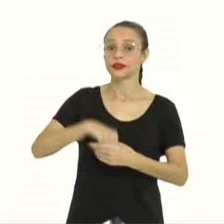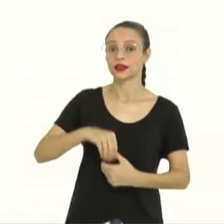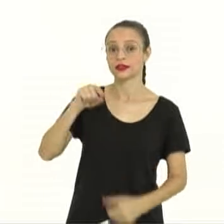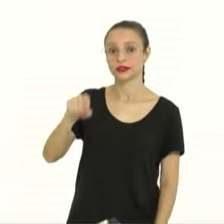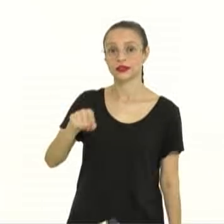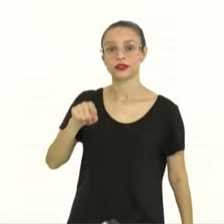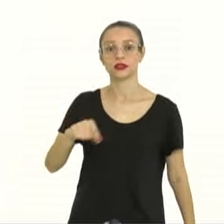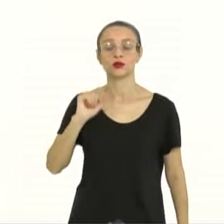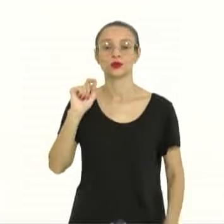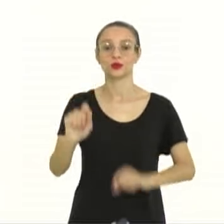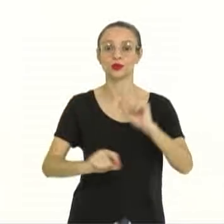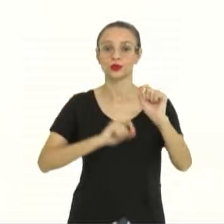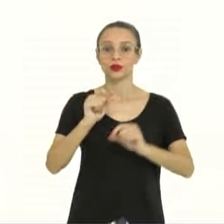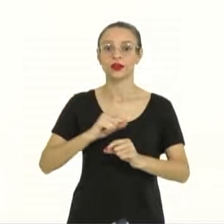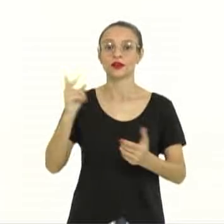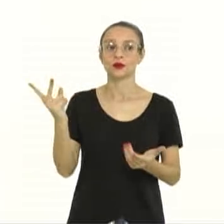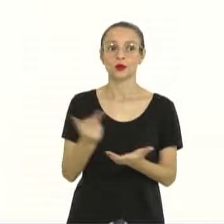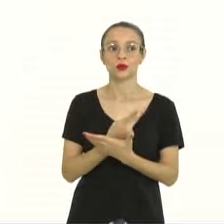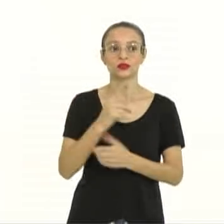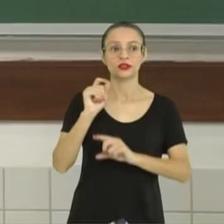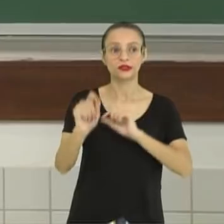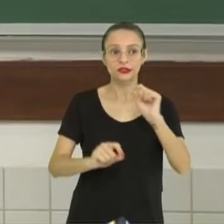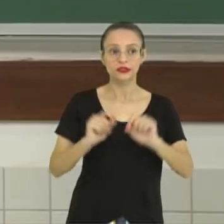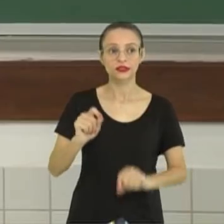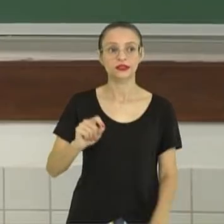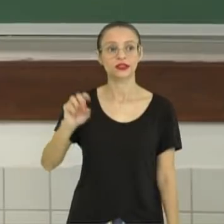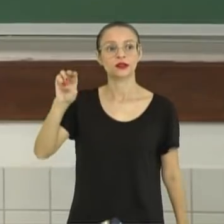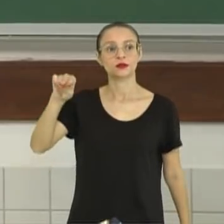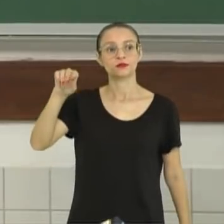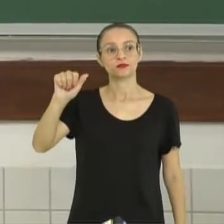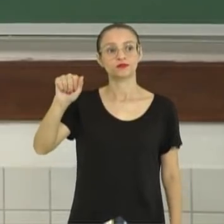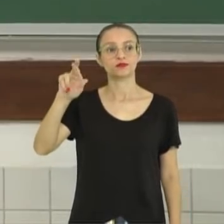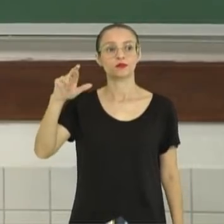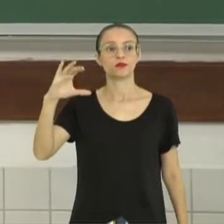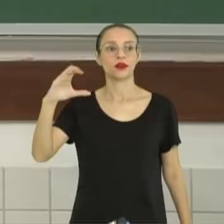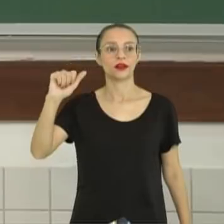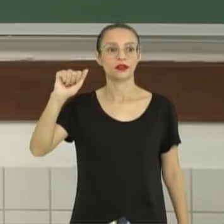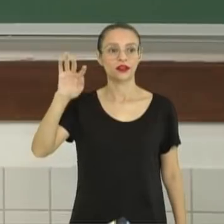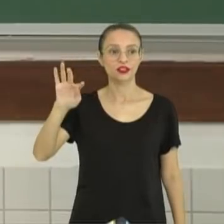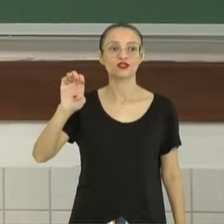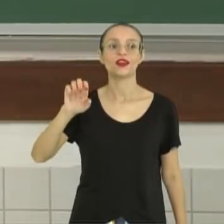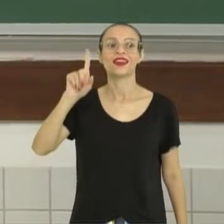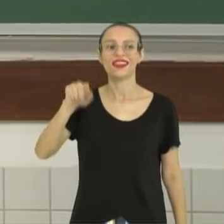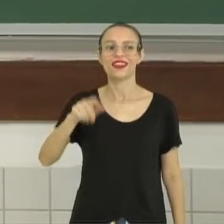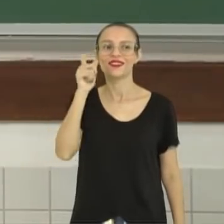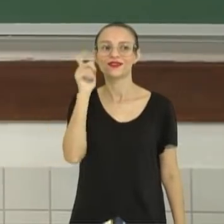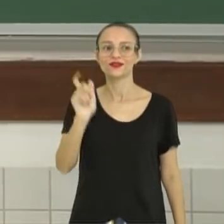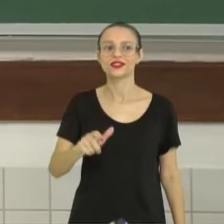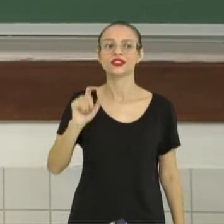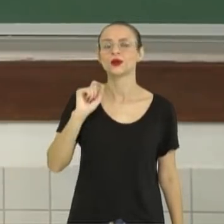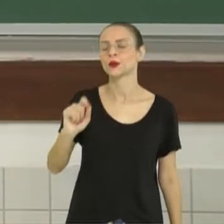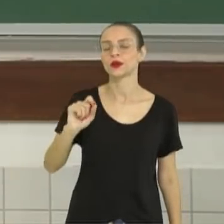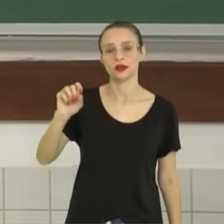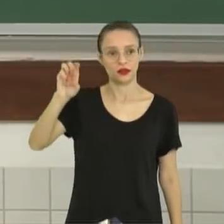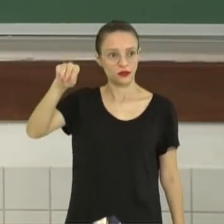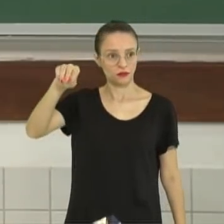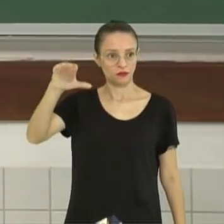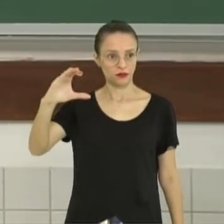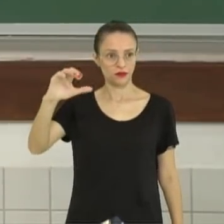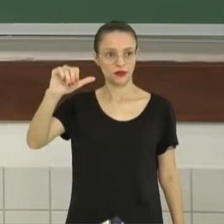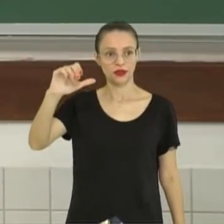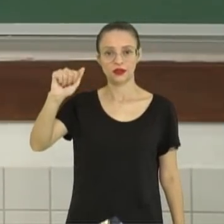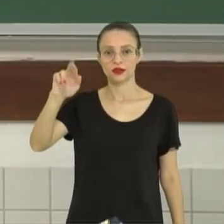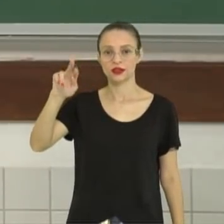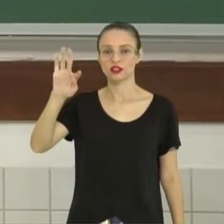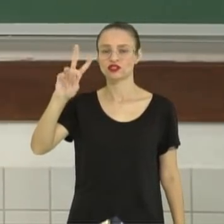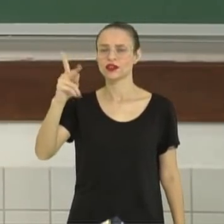era varrido pelo macartismo. Então o McCarthy, qual era a visão dele? Era é uma espécie, não vou